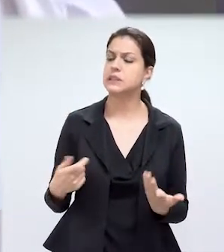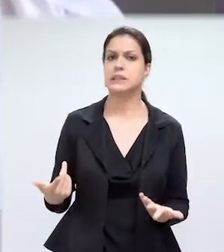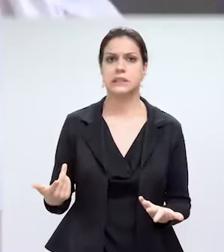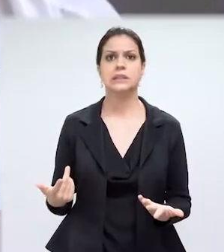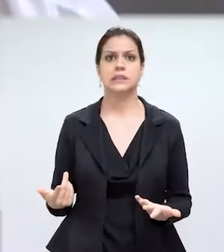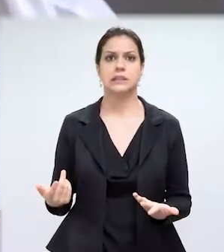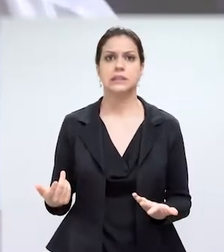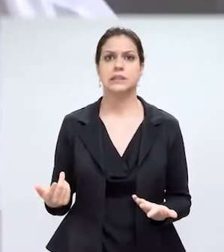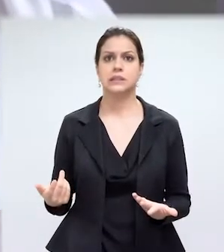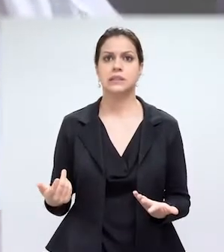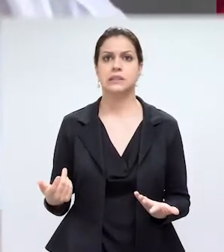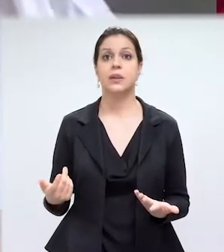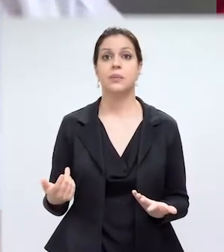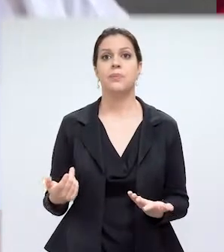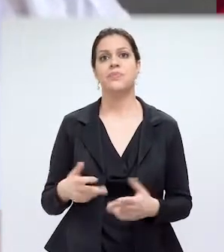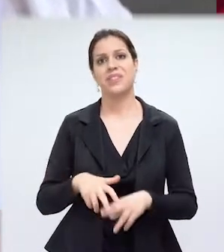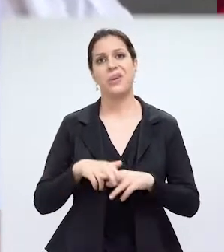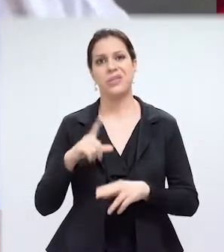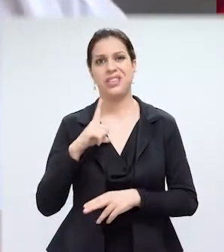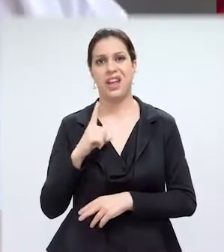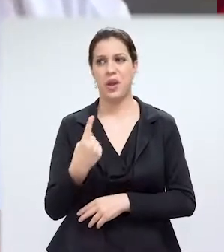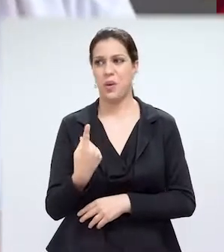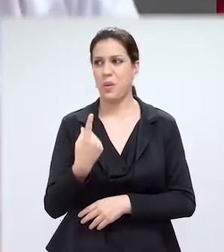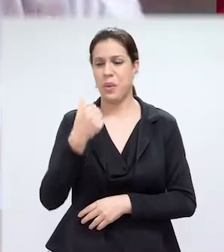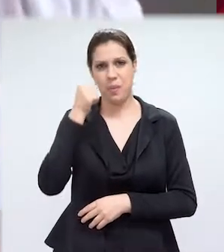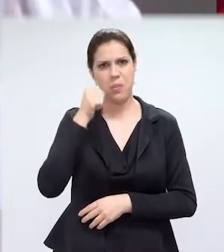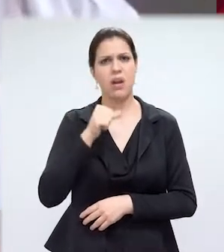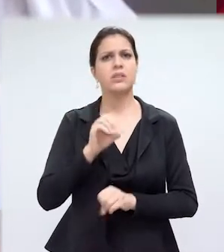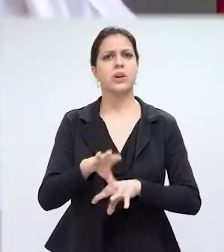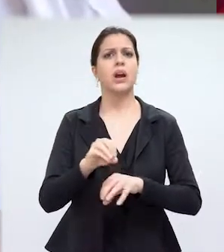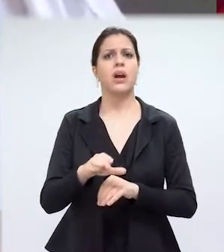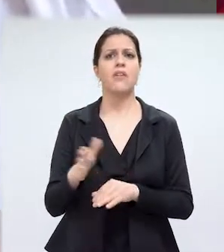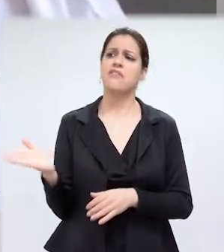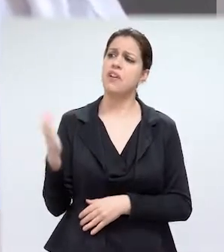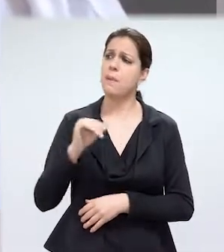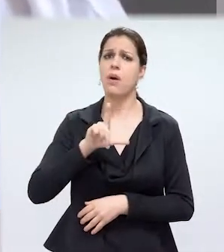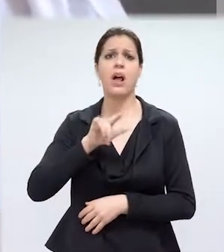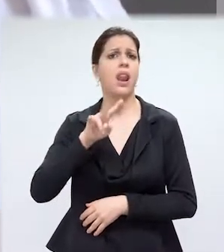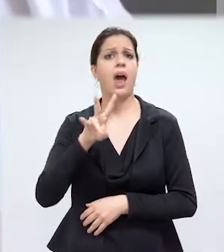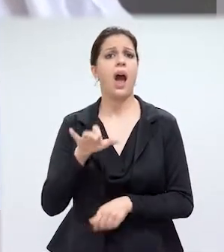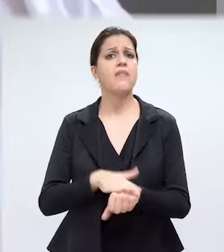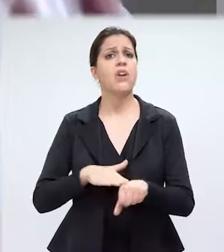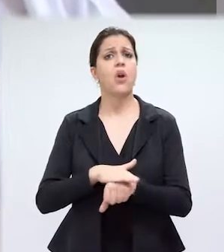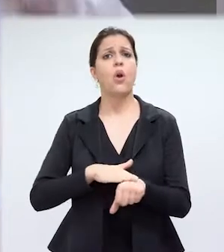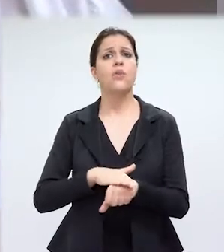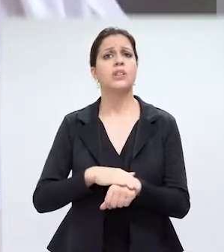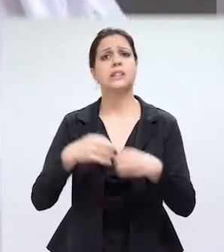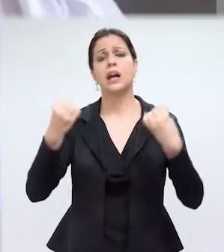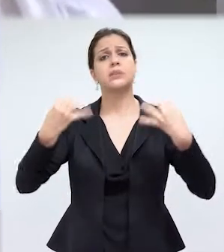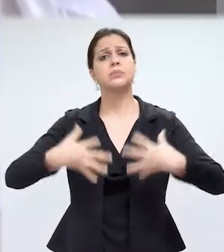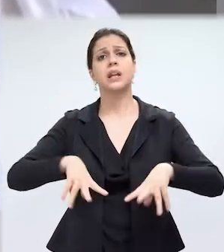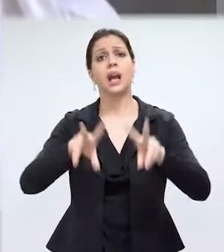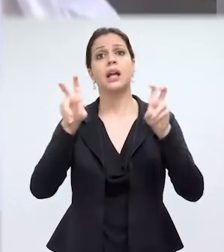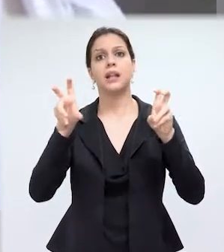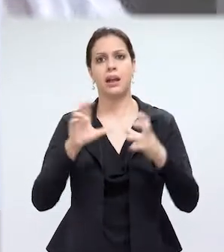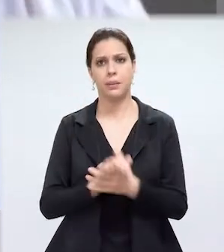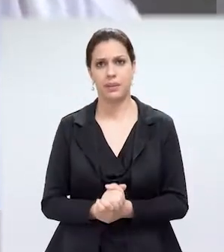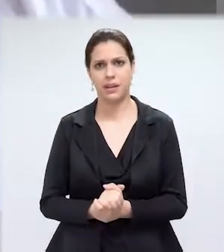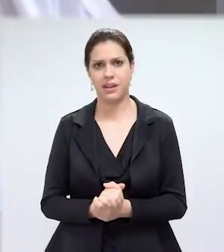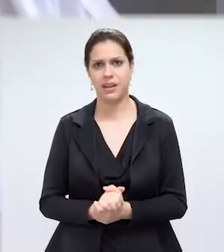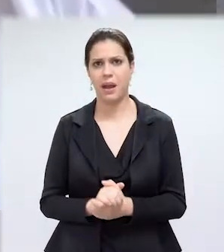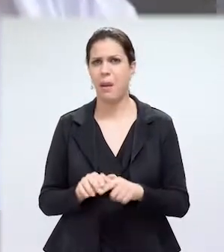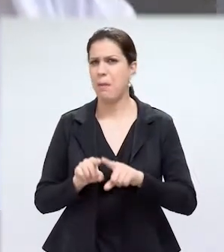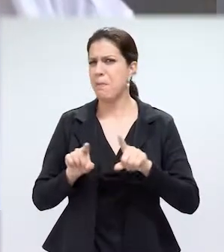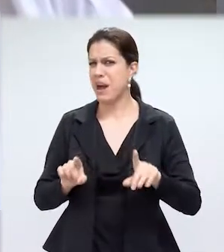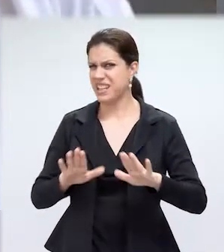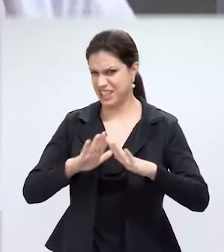é totalmente importante. O que ela fez, né? É uma educadora de renome nacional. Ela falou, gente, vamos fazer uma live